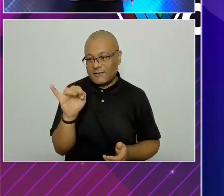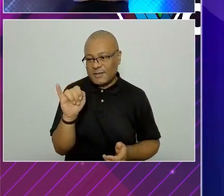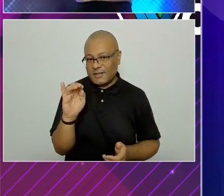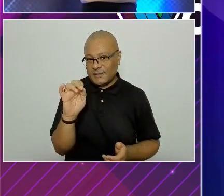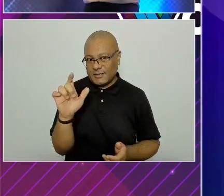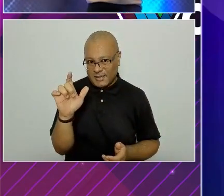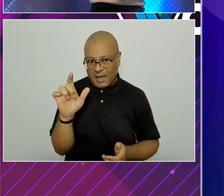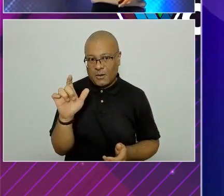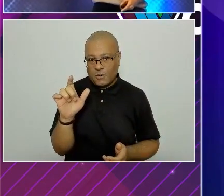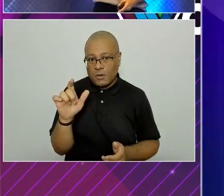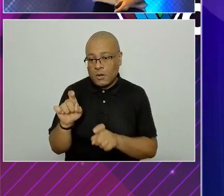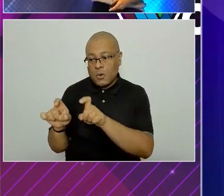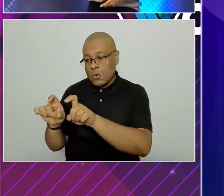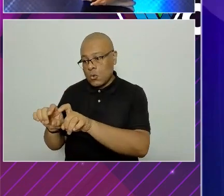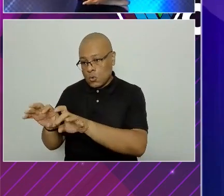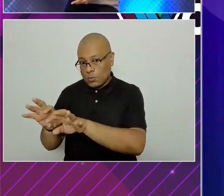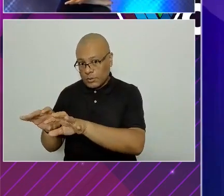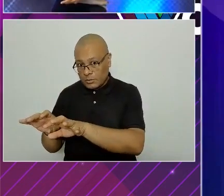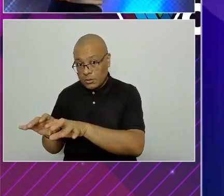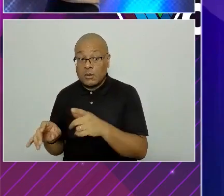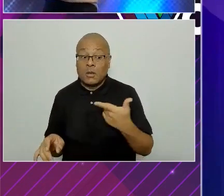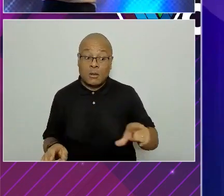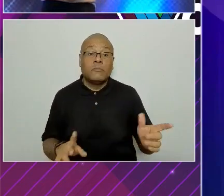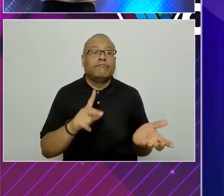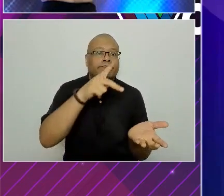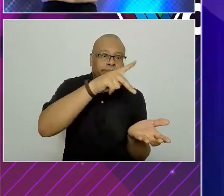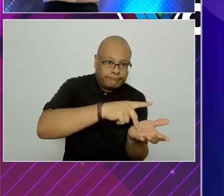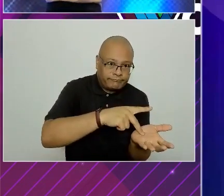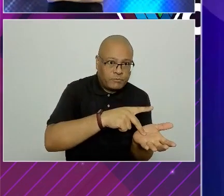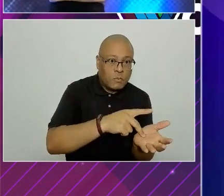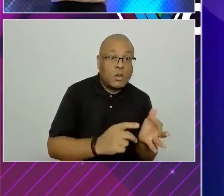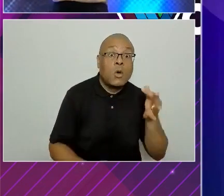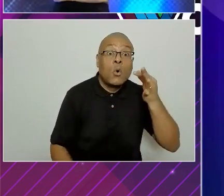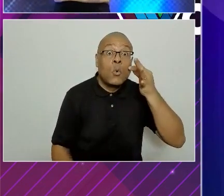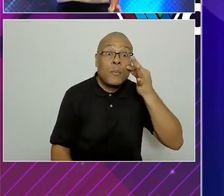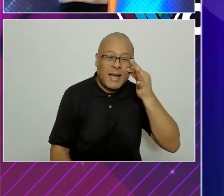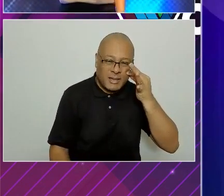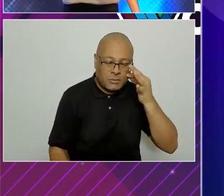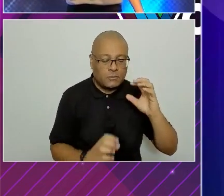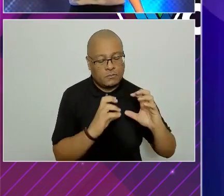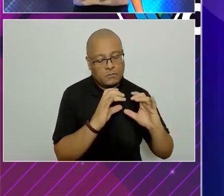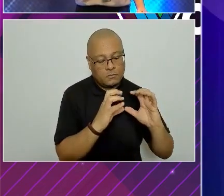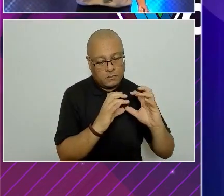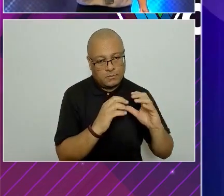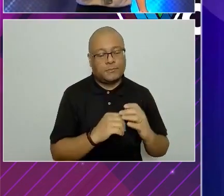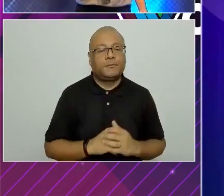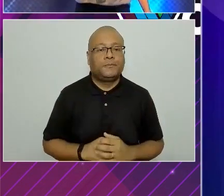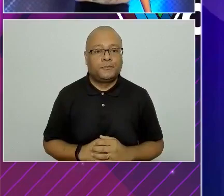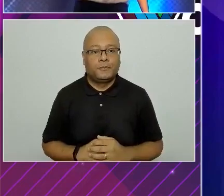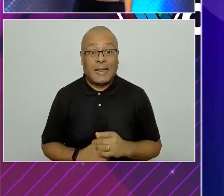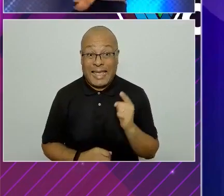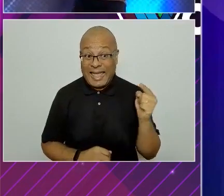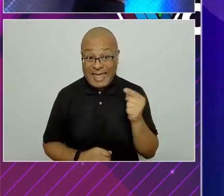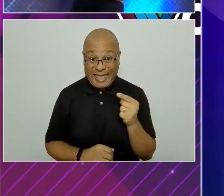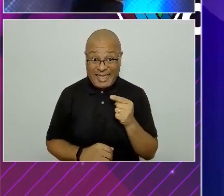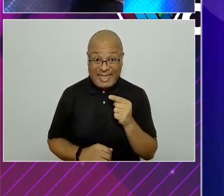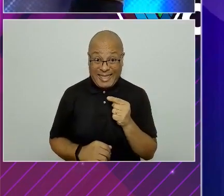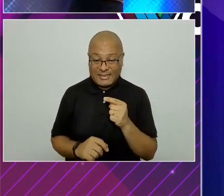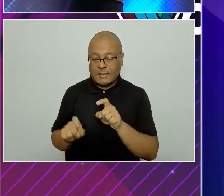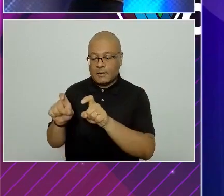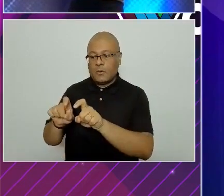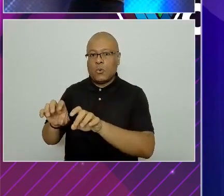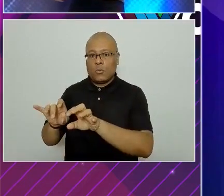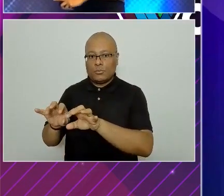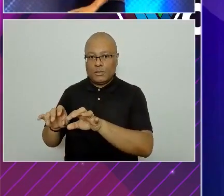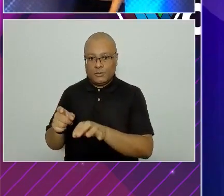artificial. E daqui a pouquinho eu vou mostrar uma rede neural orgânica, que é a que está na sua cabeça. E aí, primeiro começando por